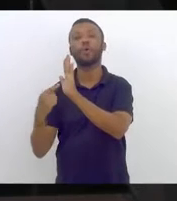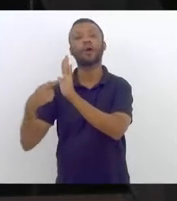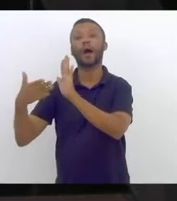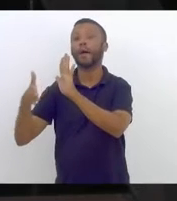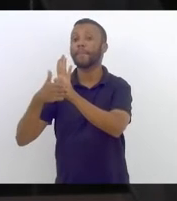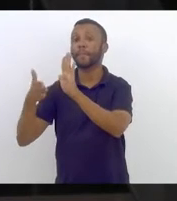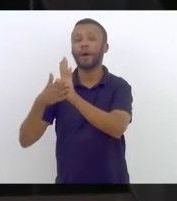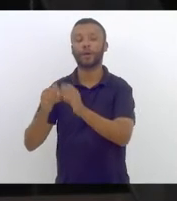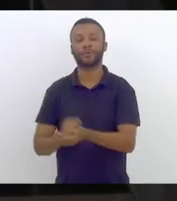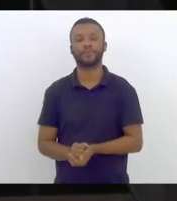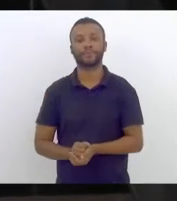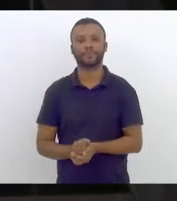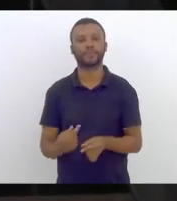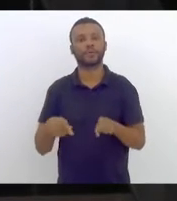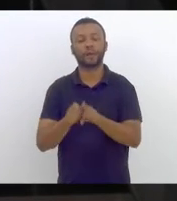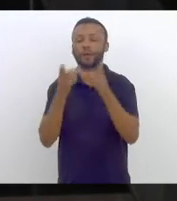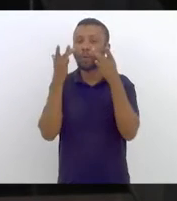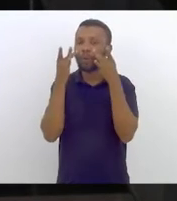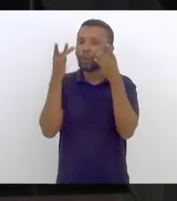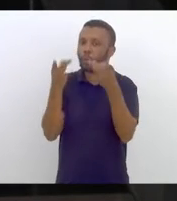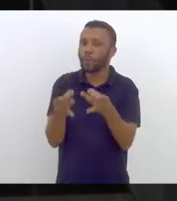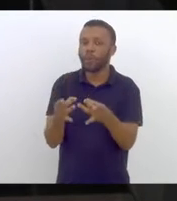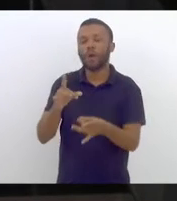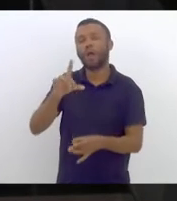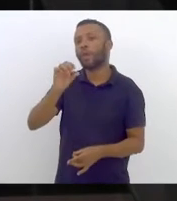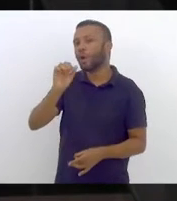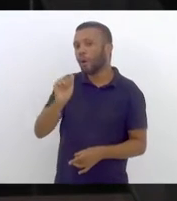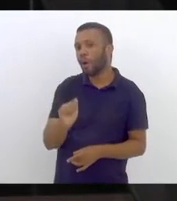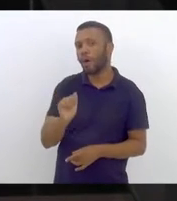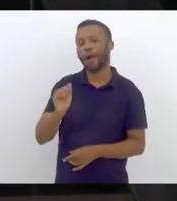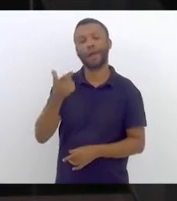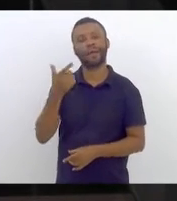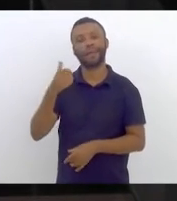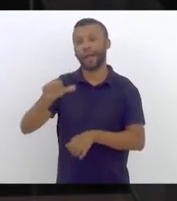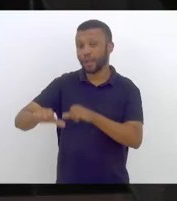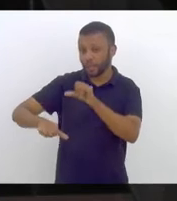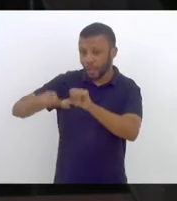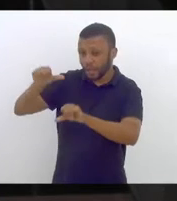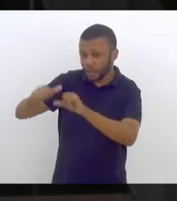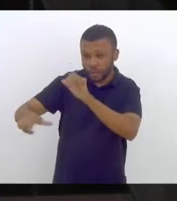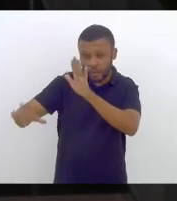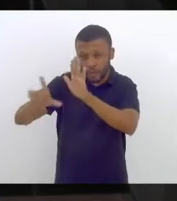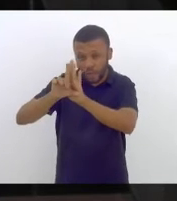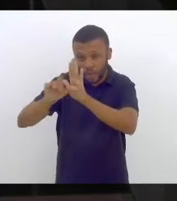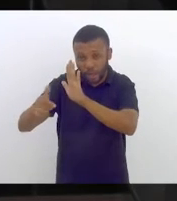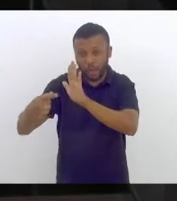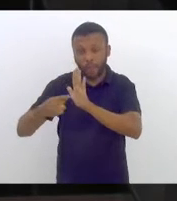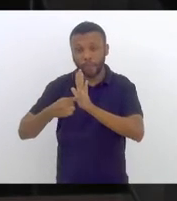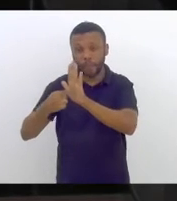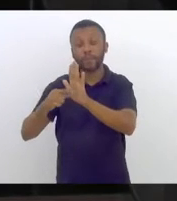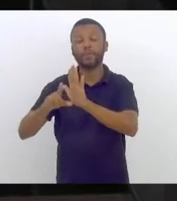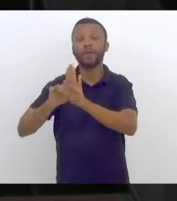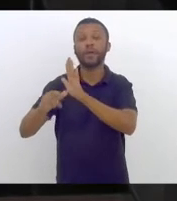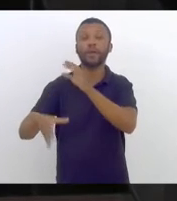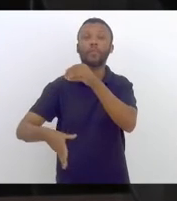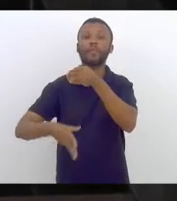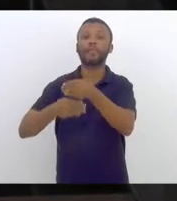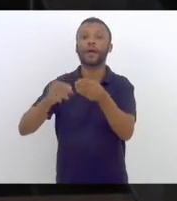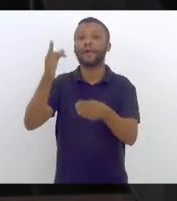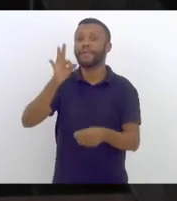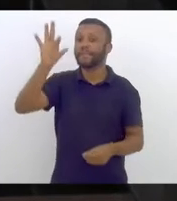dizer, também levou em consideração a LOA as alterações legais trazidas pela Lei Complementar